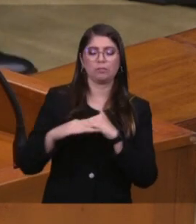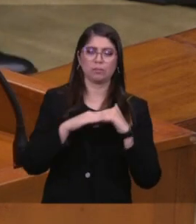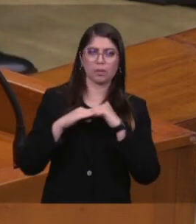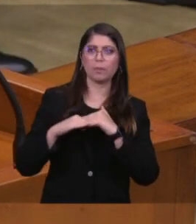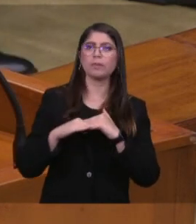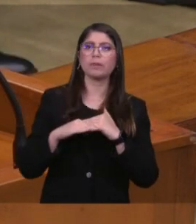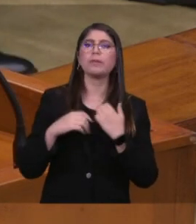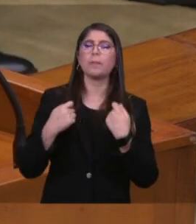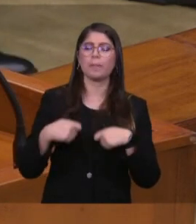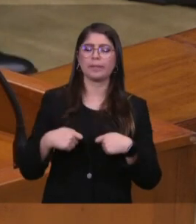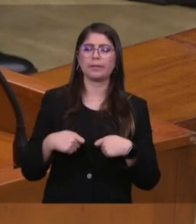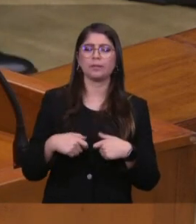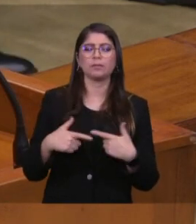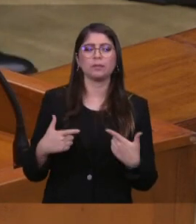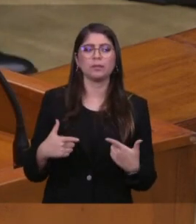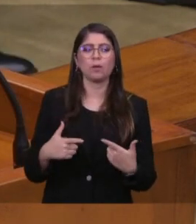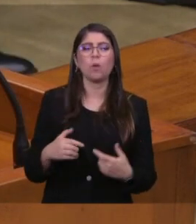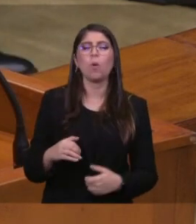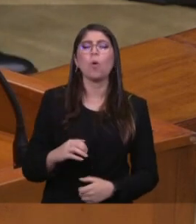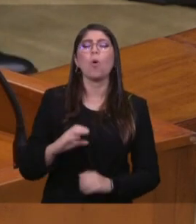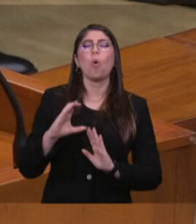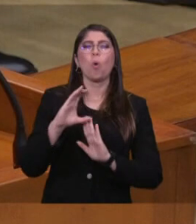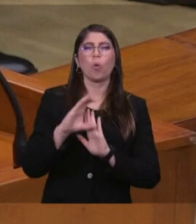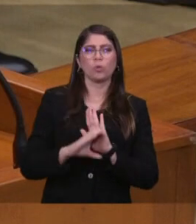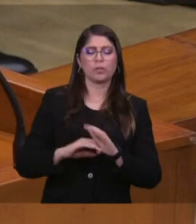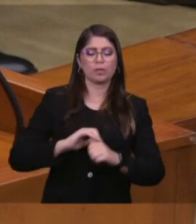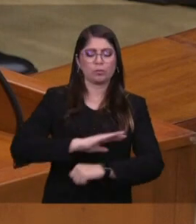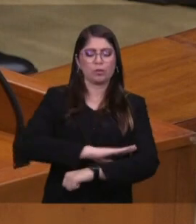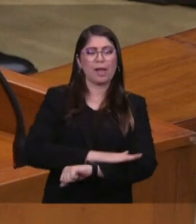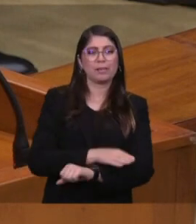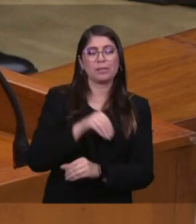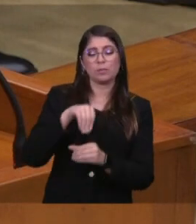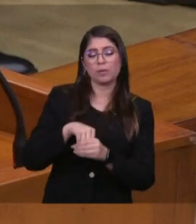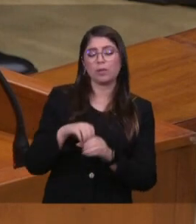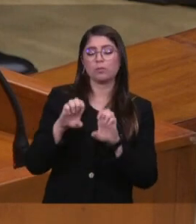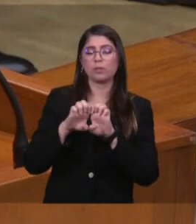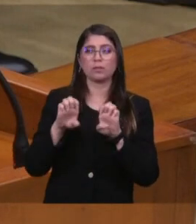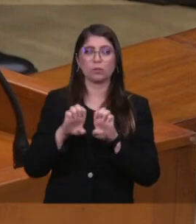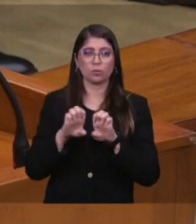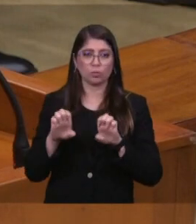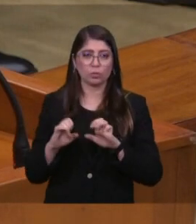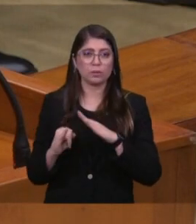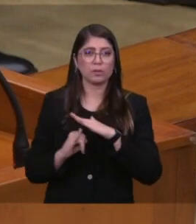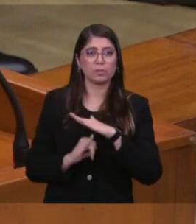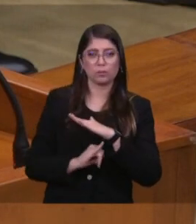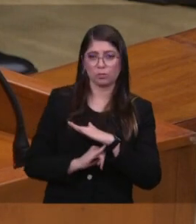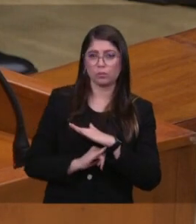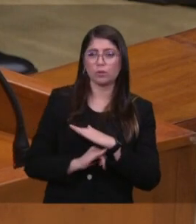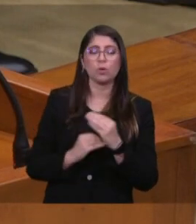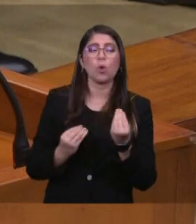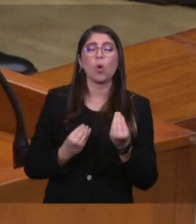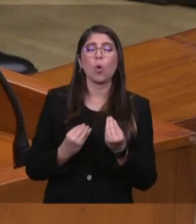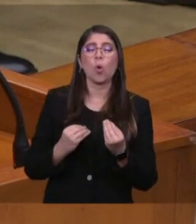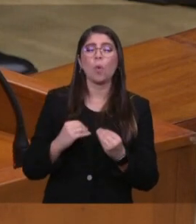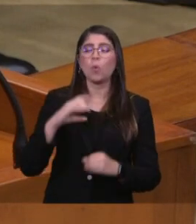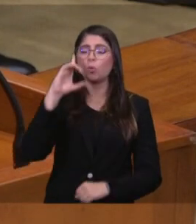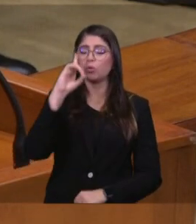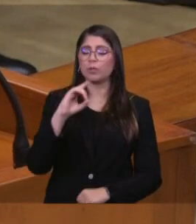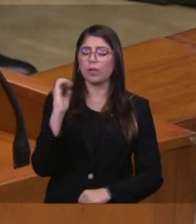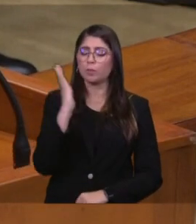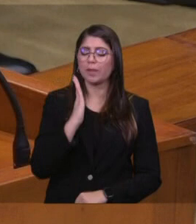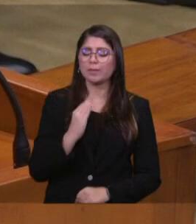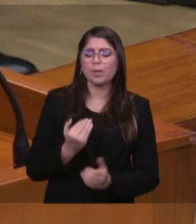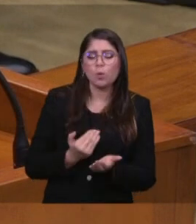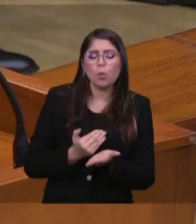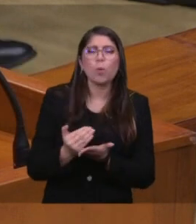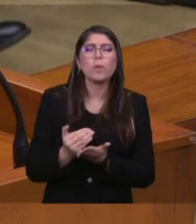sentido, mobilizar o conceito de racismo estrutural sem ter em vista como o direito brasileiro se construiu acaba por torná-lo